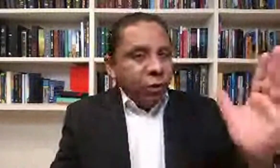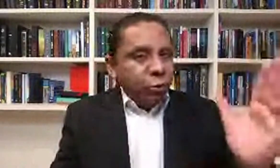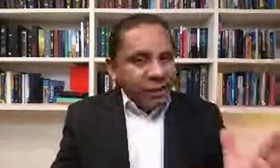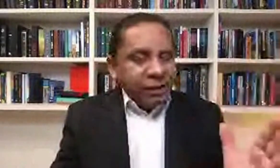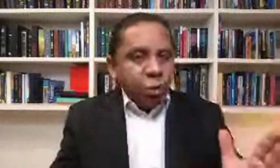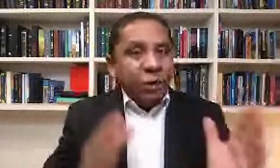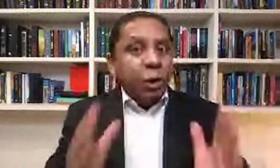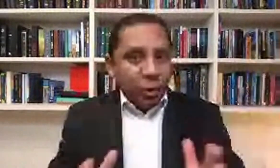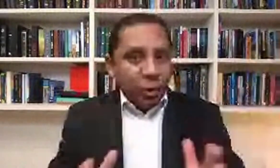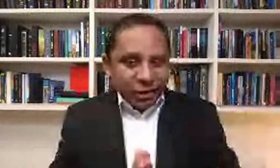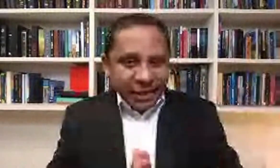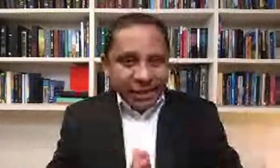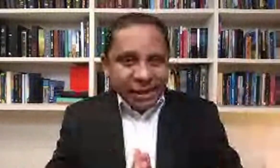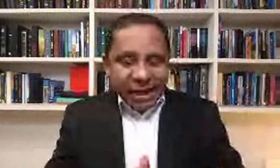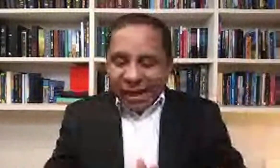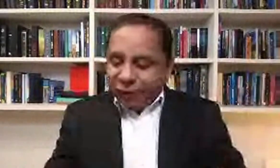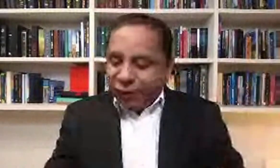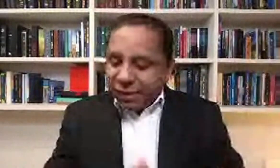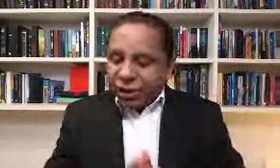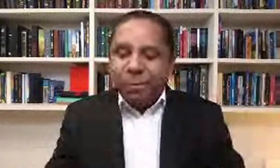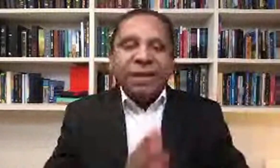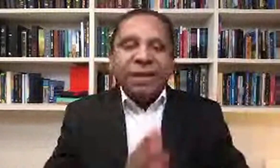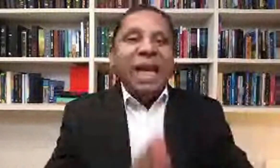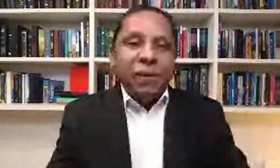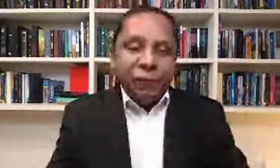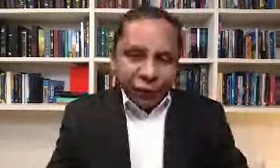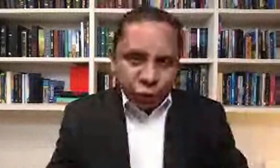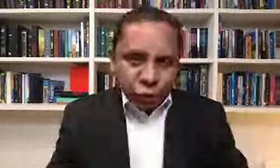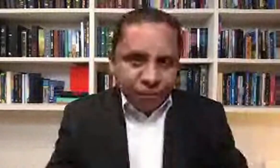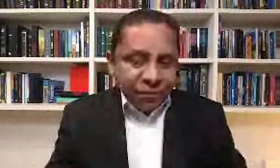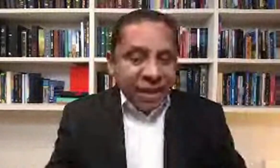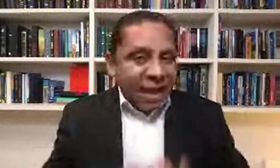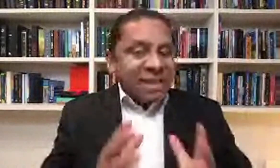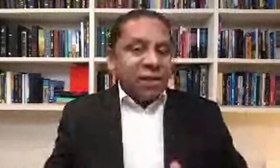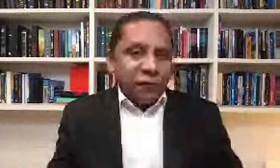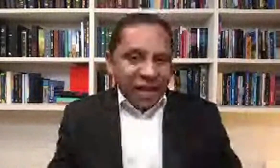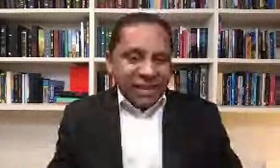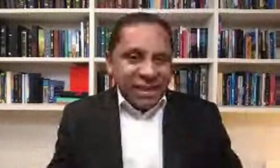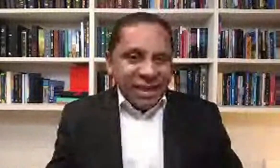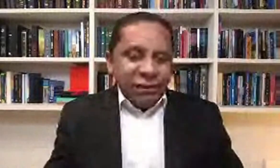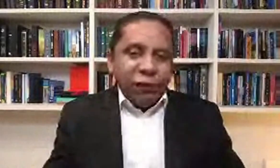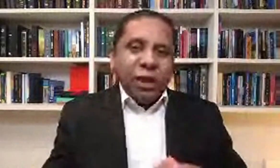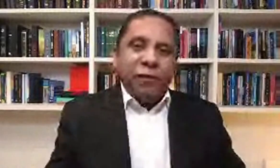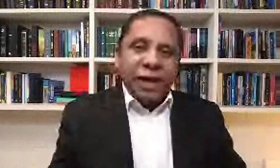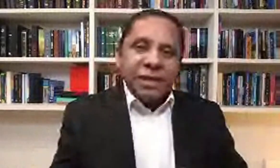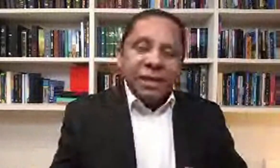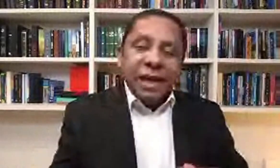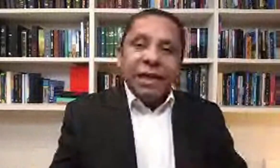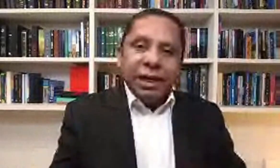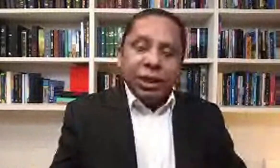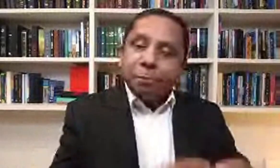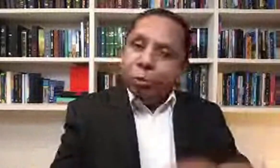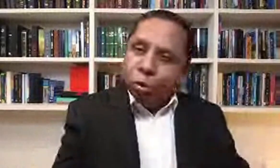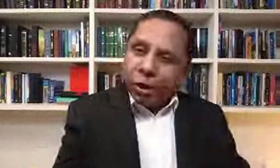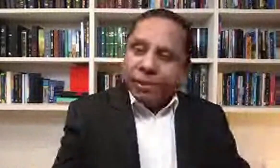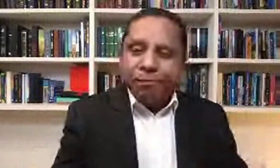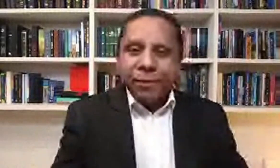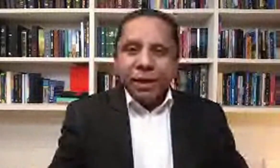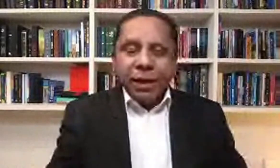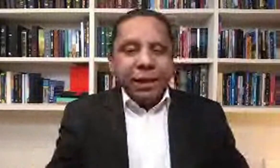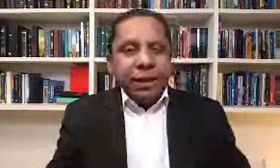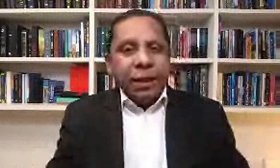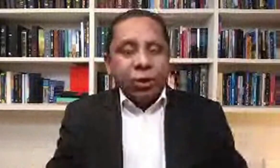vai do ano 31 até o ano 100, é a fase chamada Éfeso. Essa fase foi a fase em que a igreja era